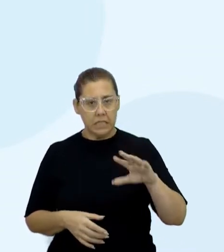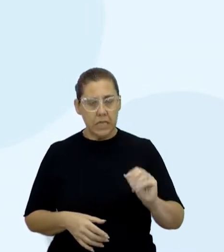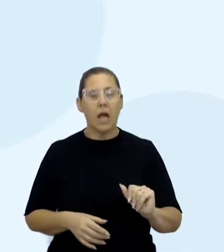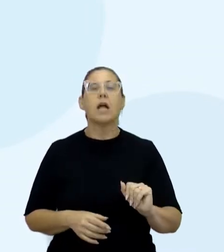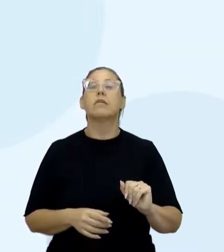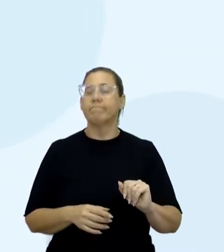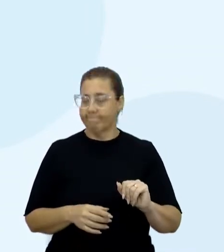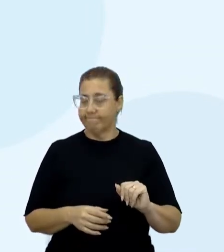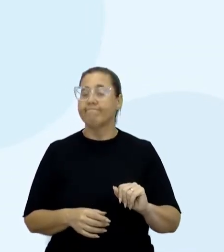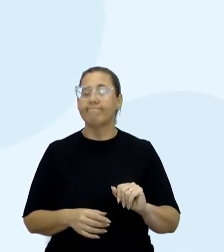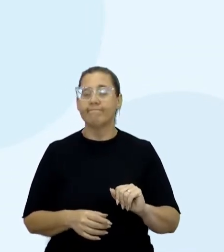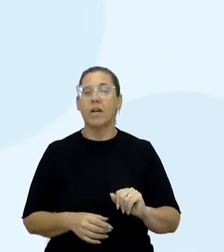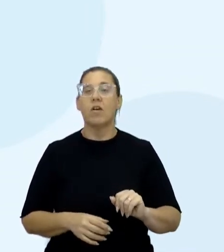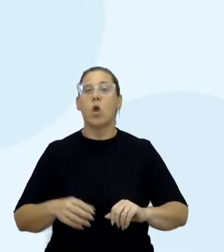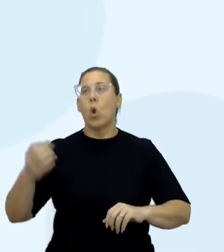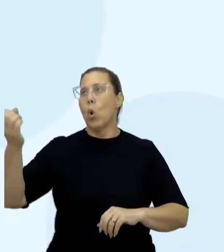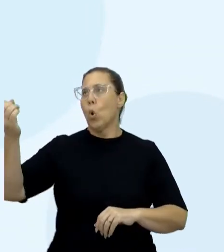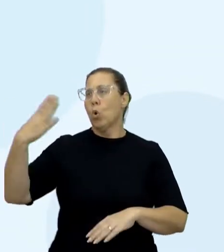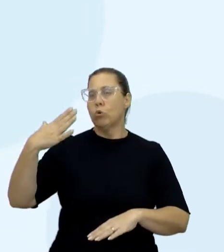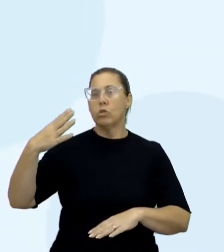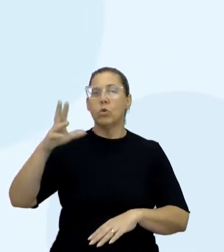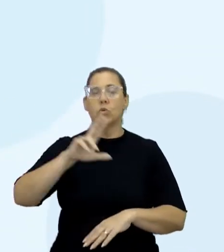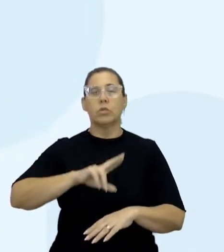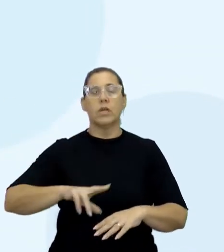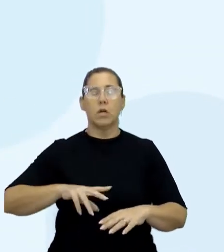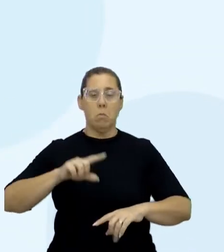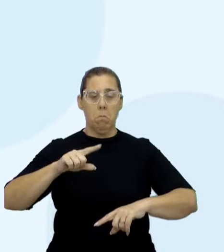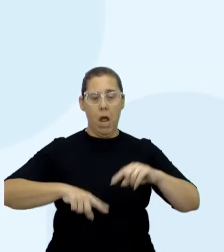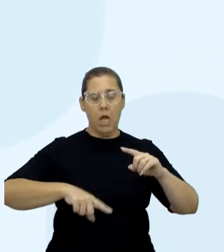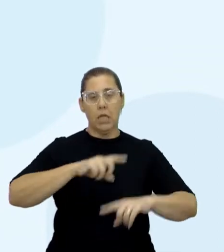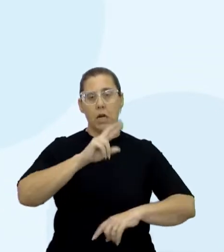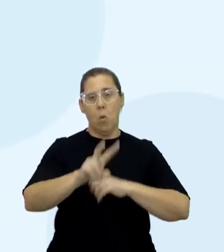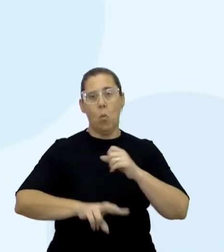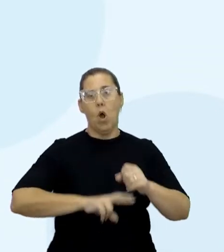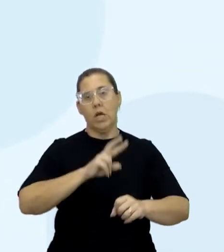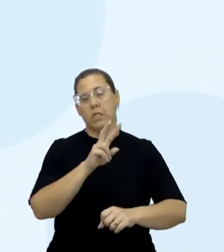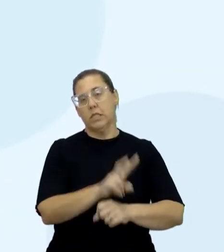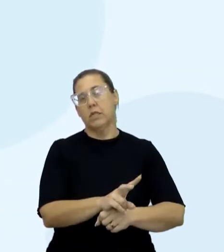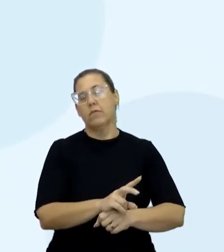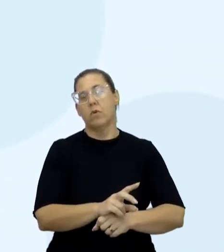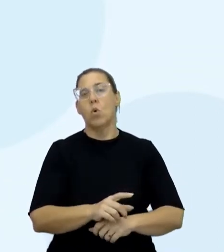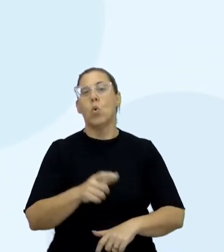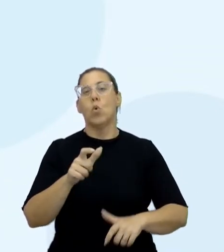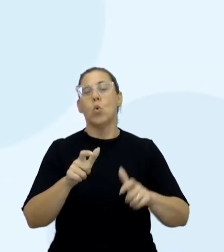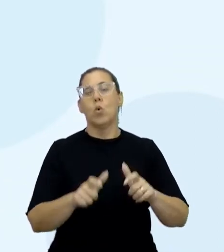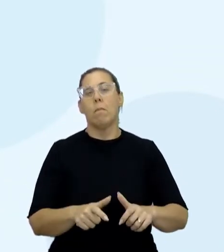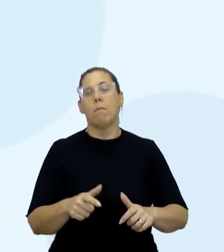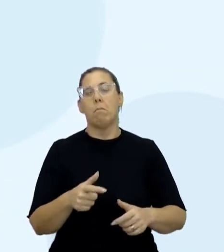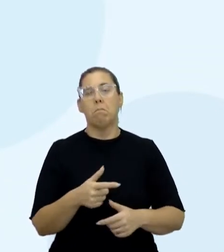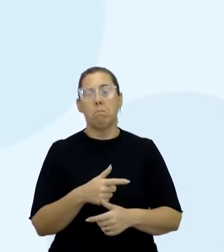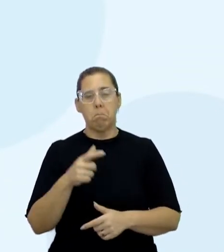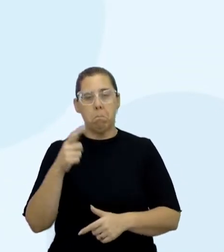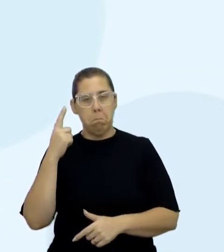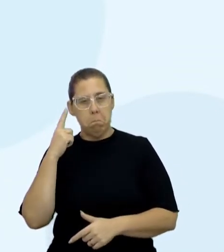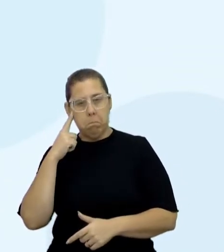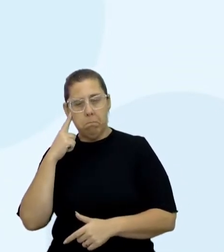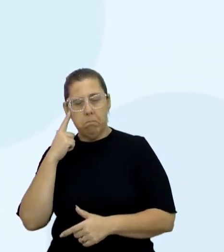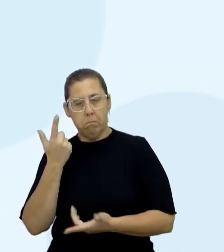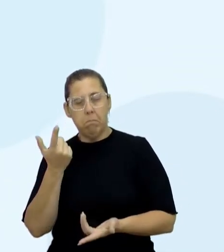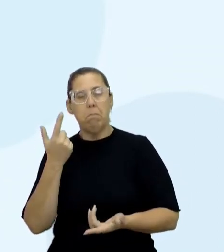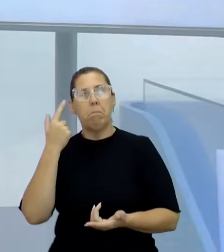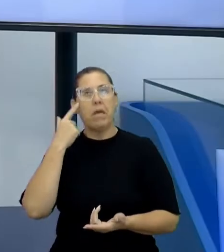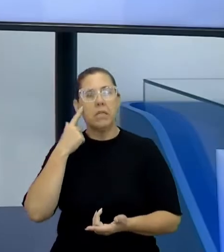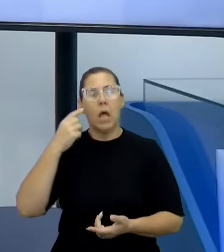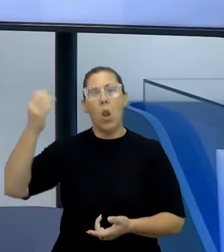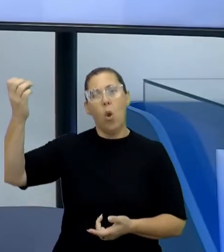material acessível e sustentável para localidades e pessoas com dificuldade de acesso à energia elétrica. Mas aí, para a gente falar em